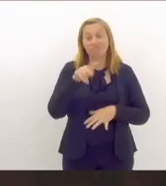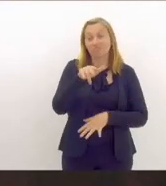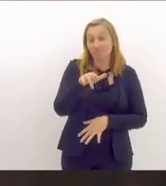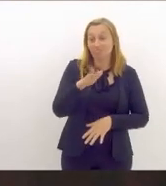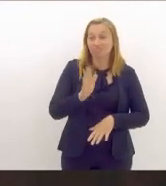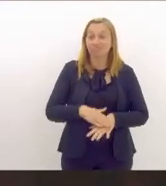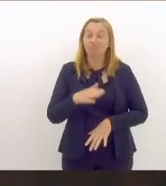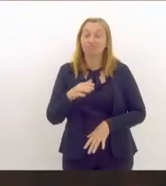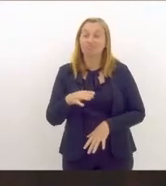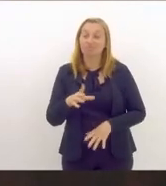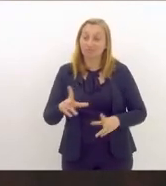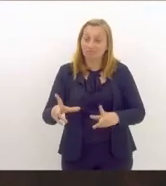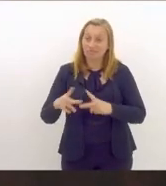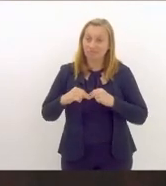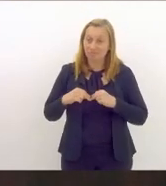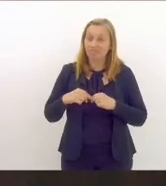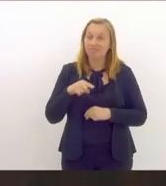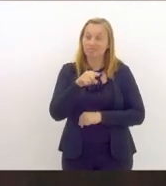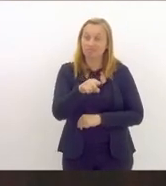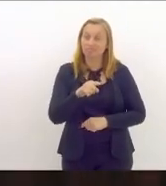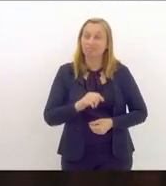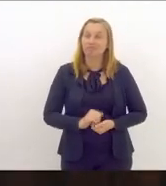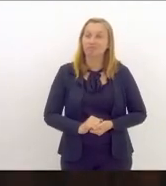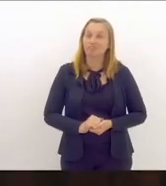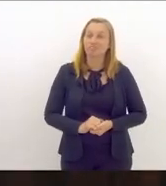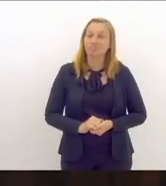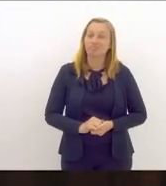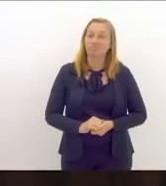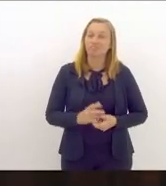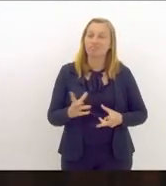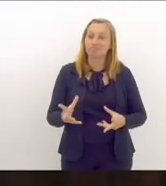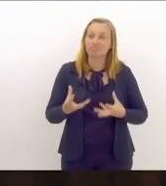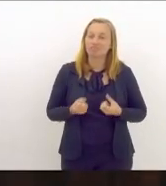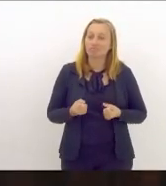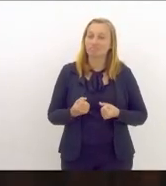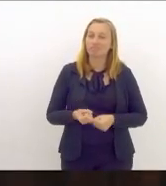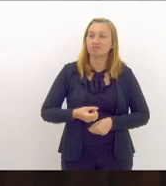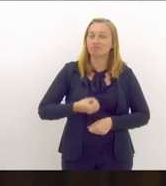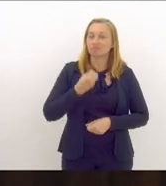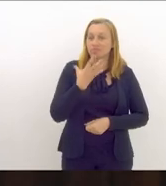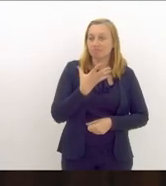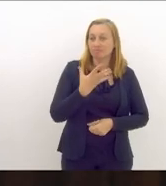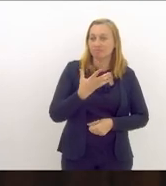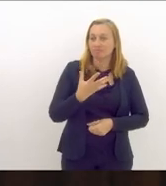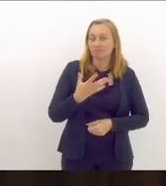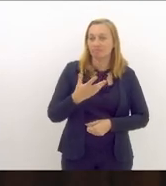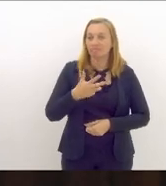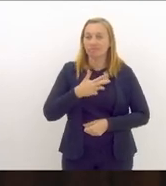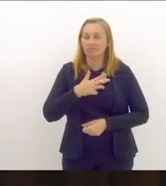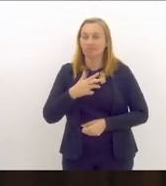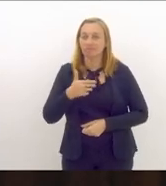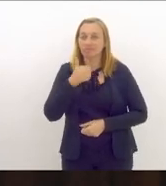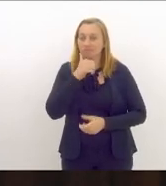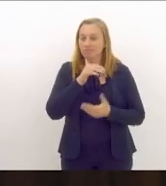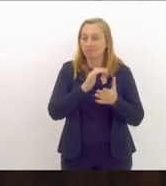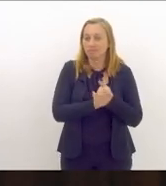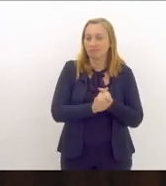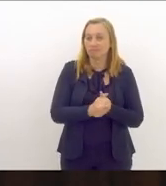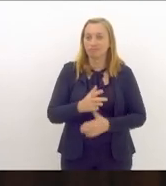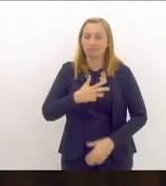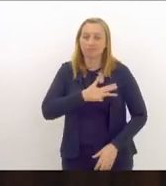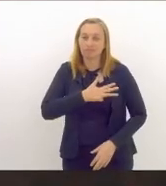que merecido, você que recebe tão bem lá a primeira-dama, da próxima vez que ela vier, vamos juntos